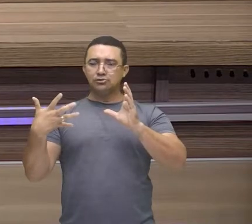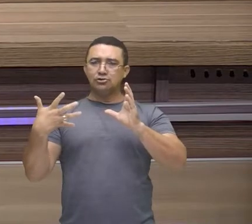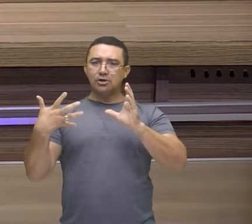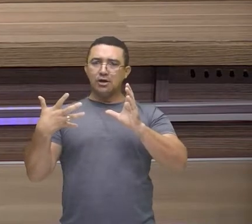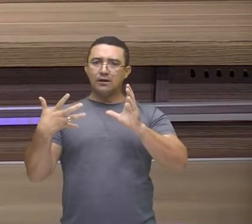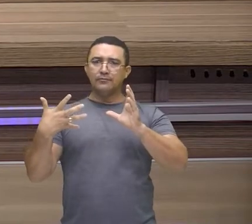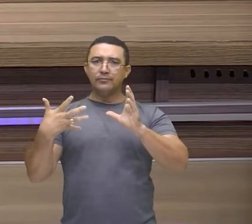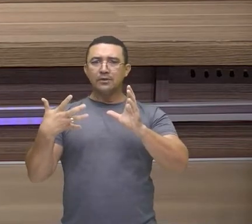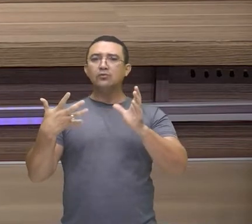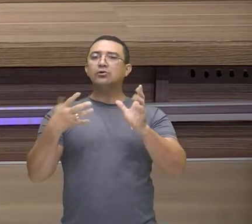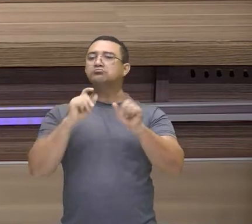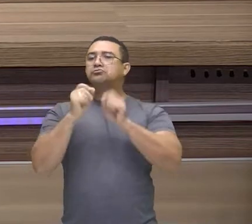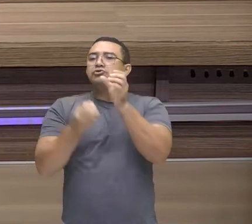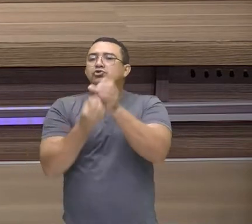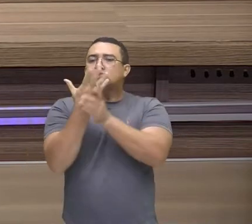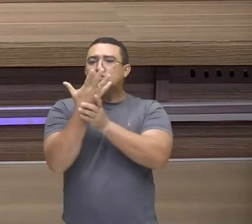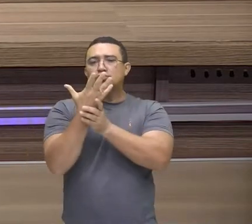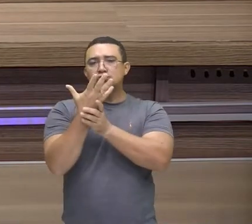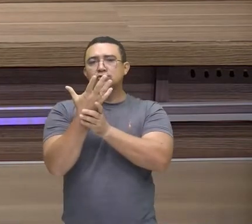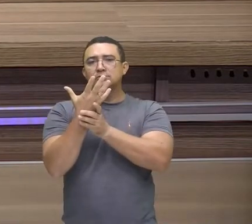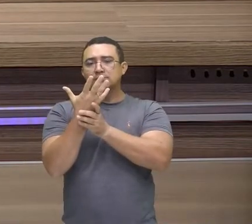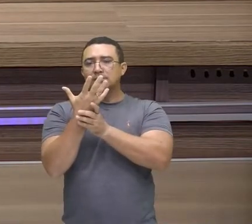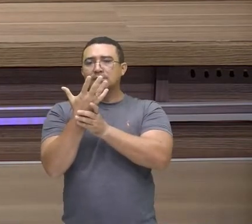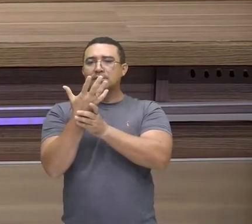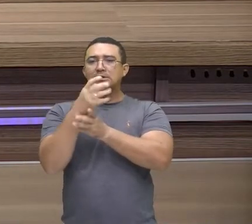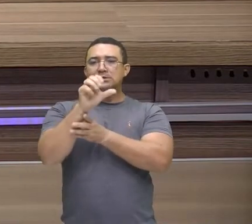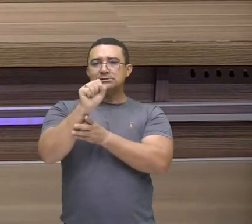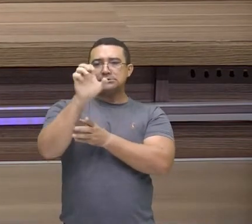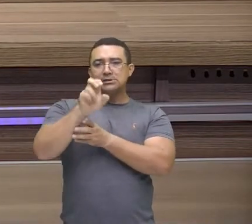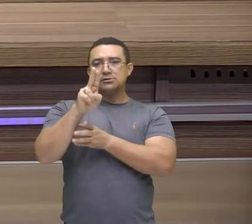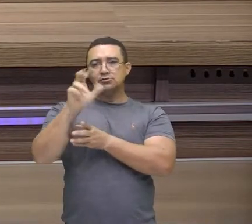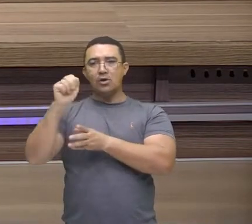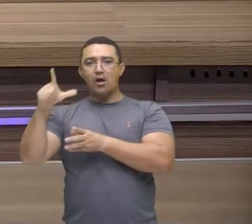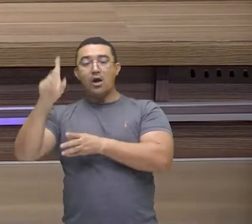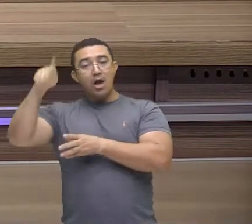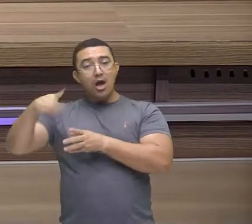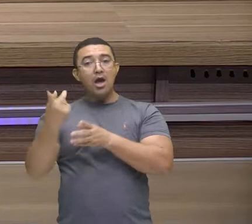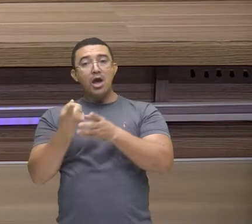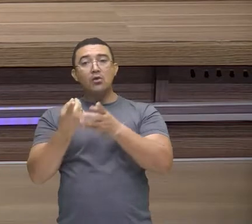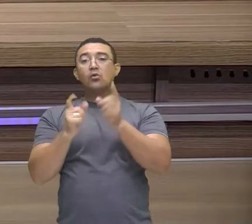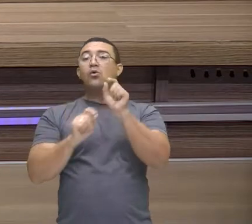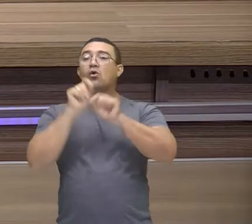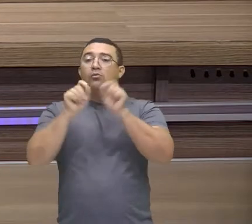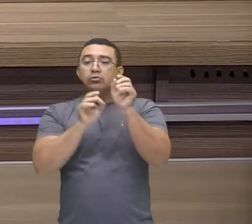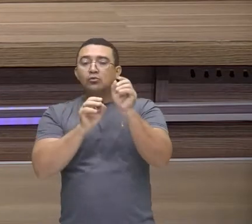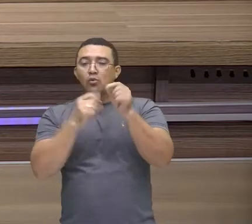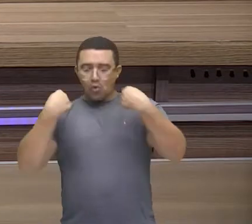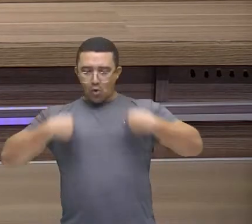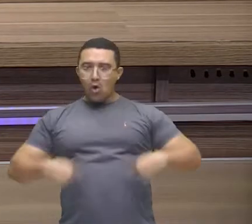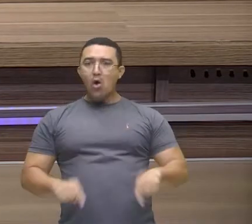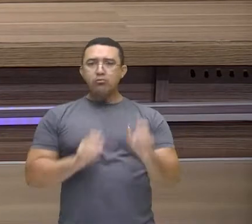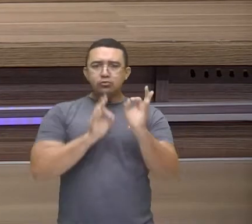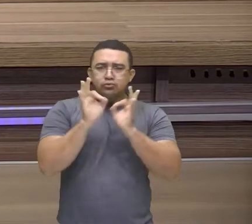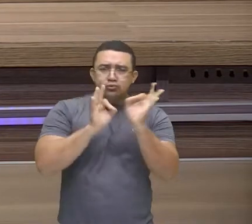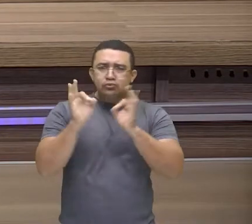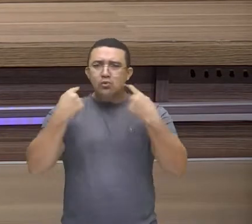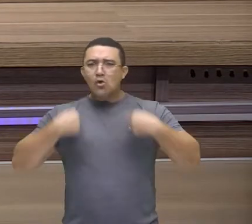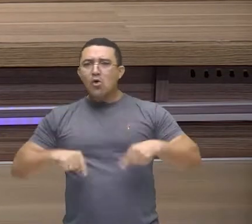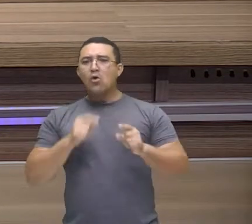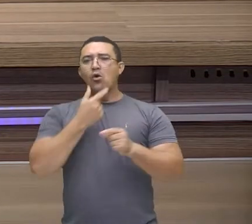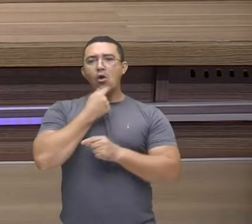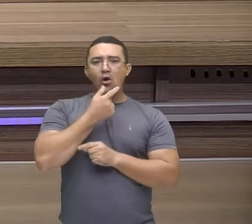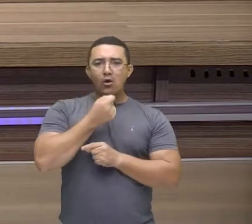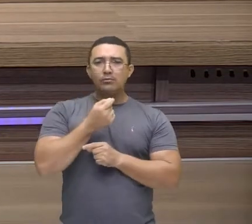características secundárias, sexuais secundárias, que são a formação do adolescente. Então, o menino, ele vai dentro